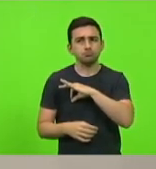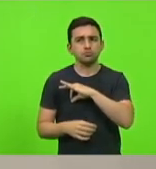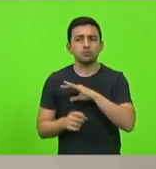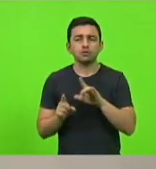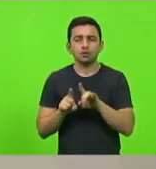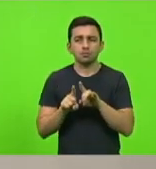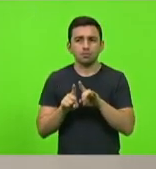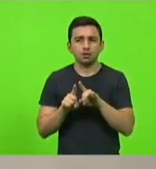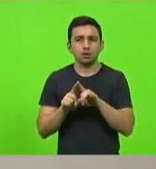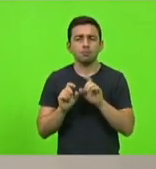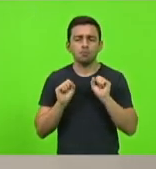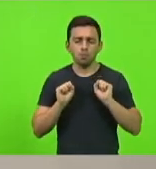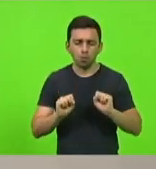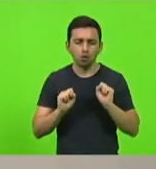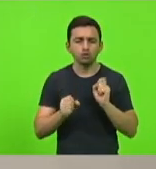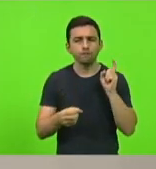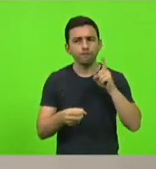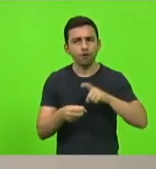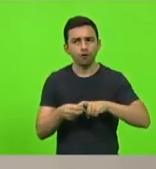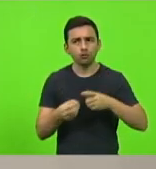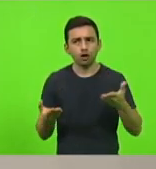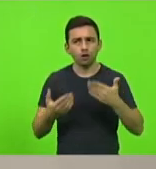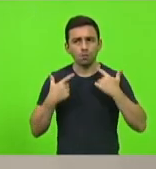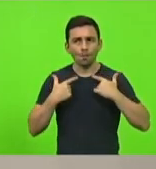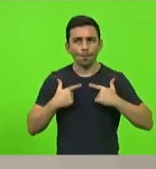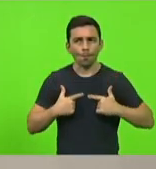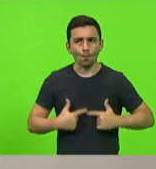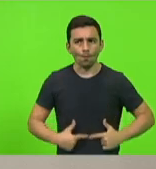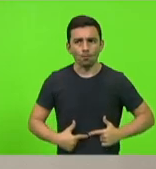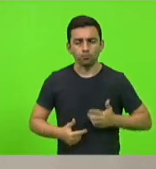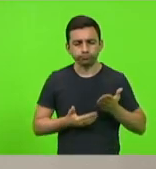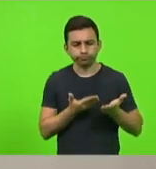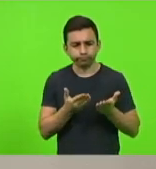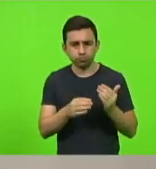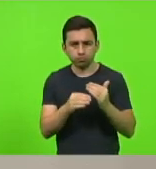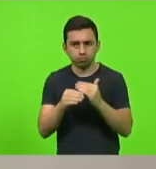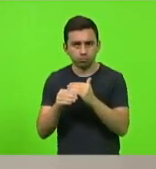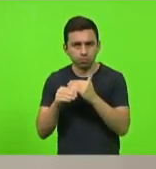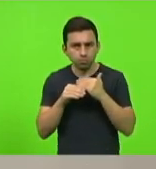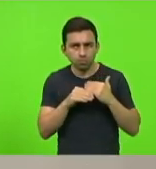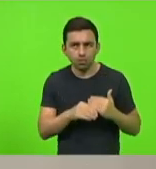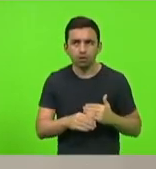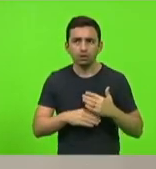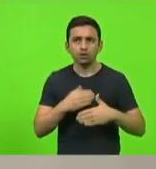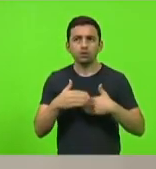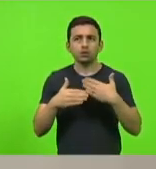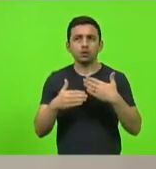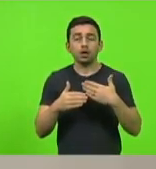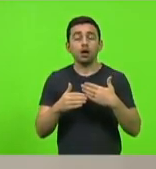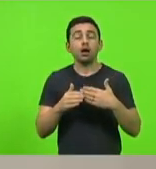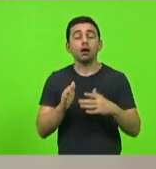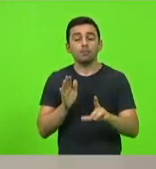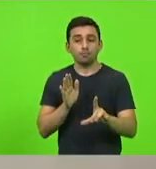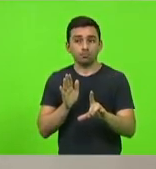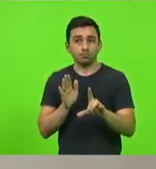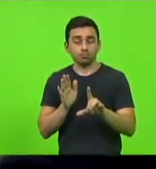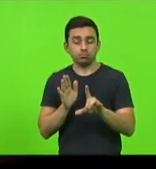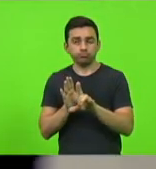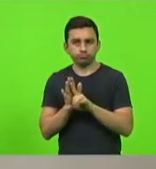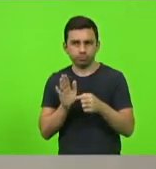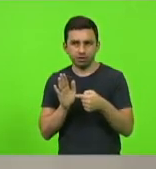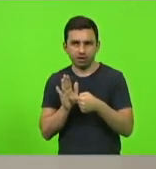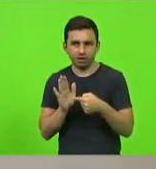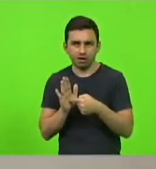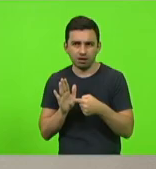deve ser restabelecida pela isonomia de tratamento às carreiras. A palavra-chave deste PLC é isonomia.